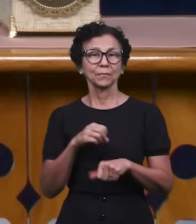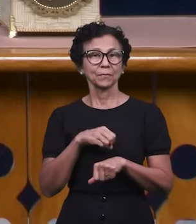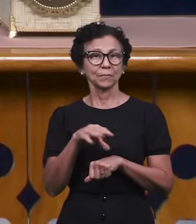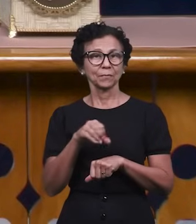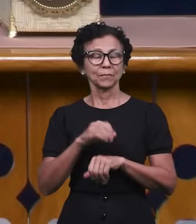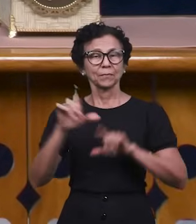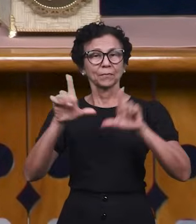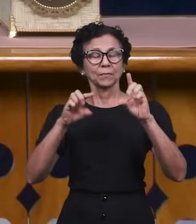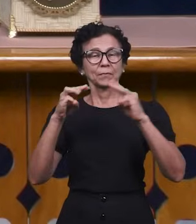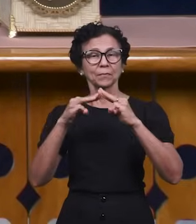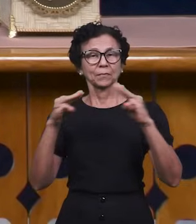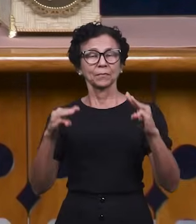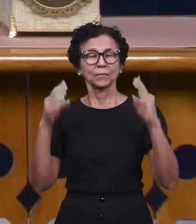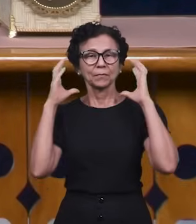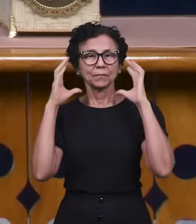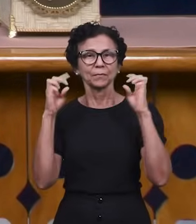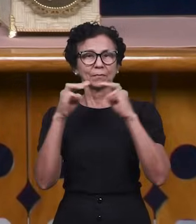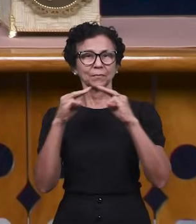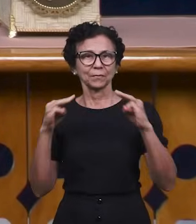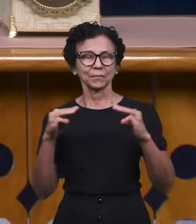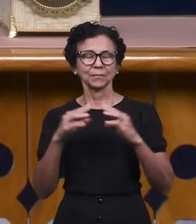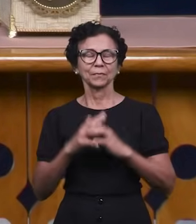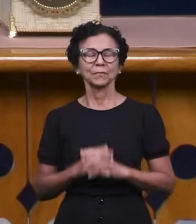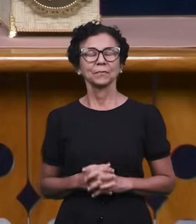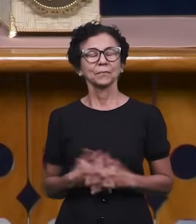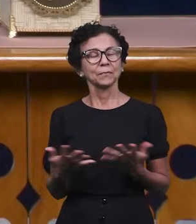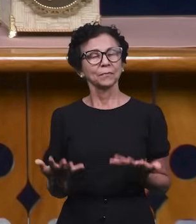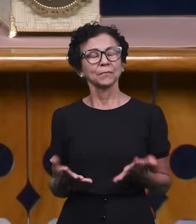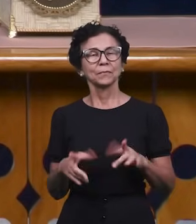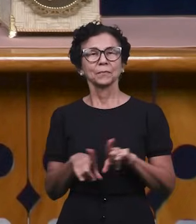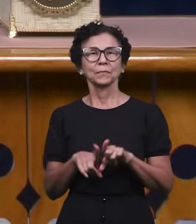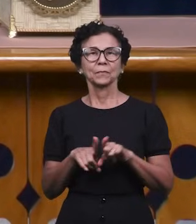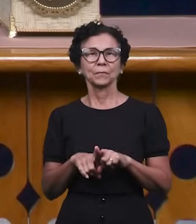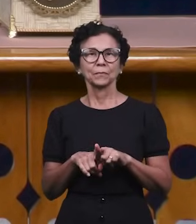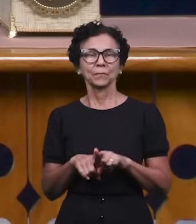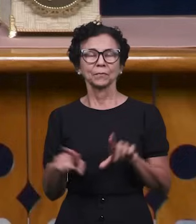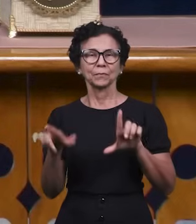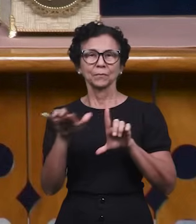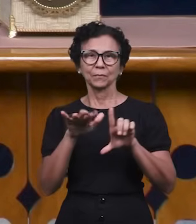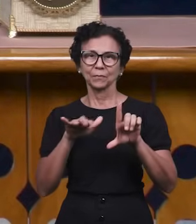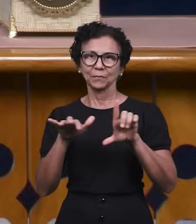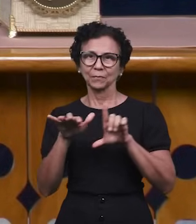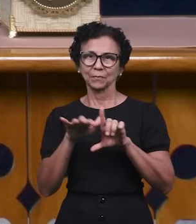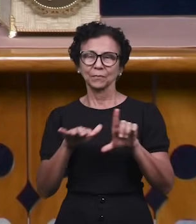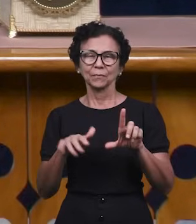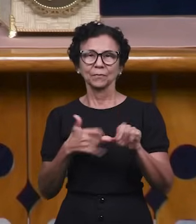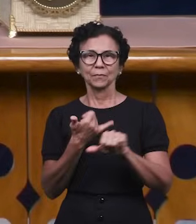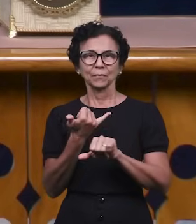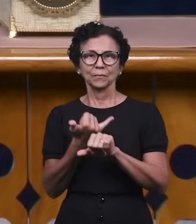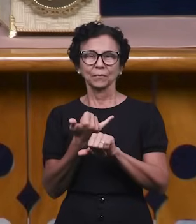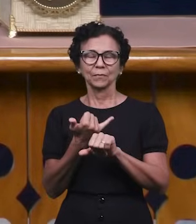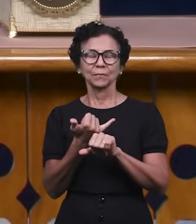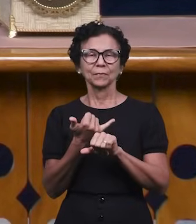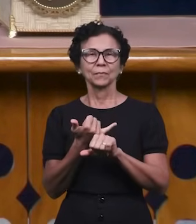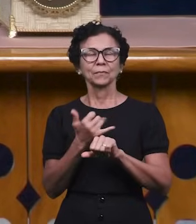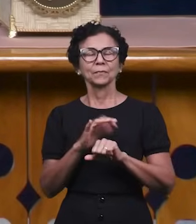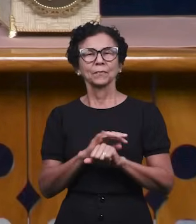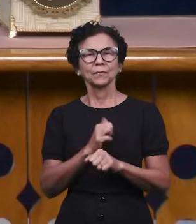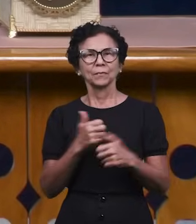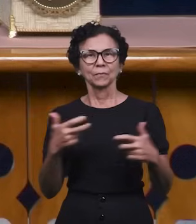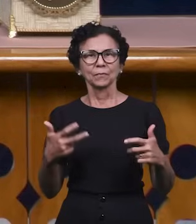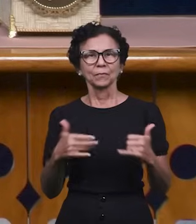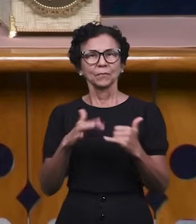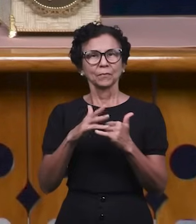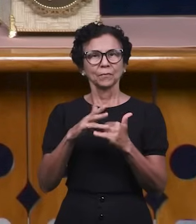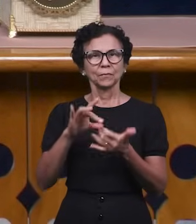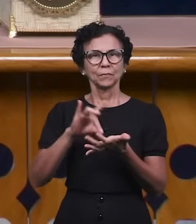transmitido para a TV Manaim e a Rádio Manaim, como também em todas as nossas plataformas, o canal oficial do YouTube.